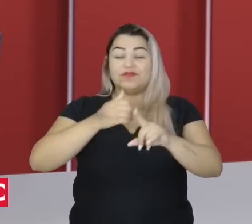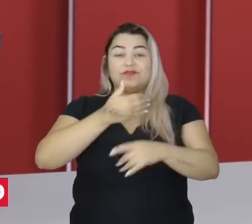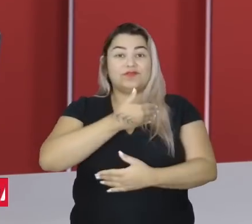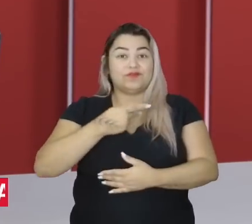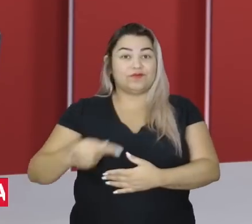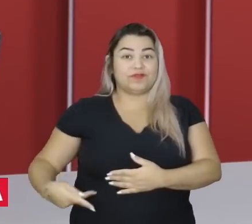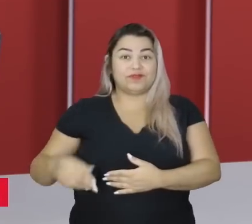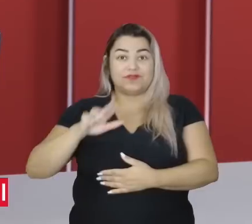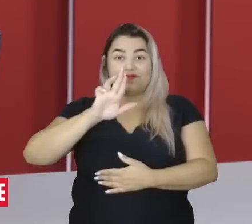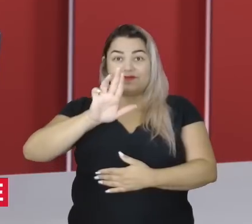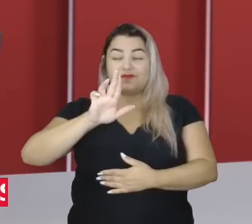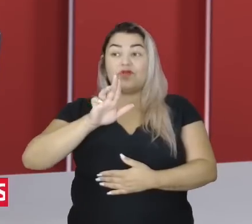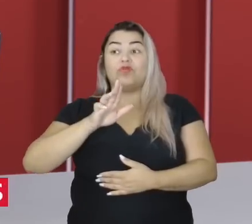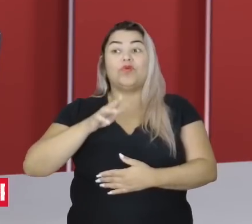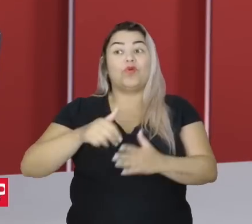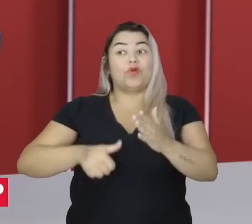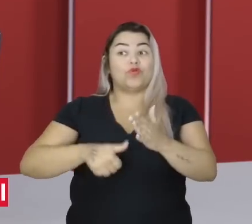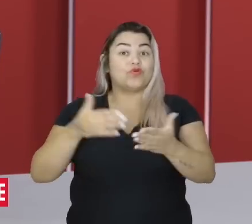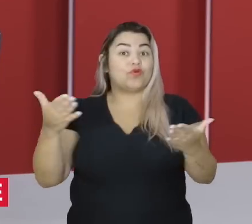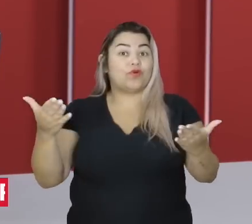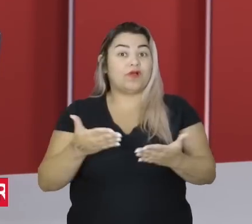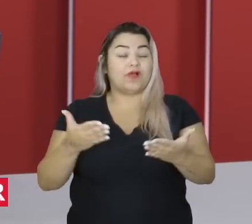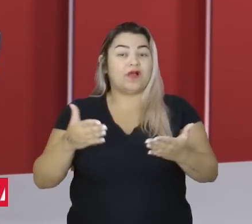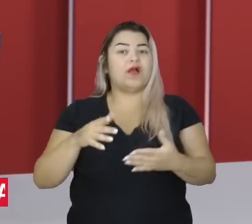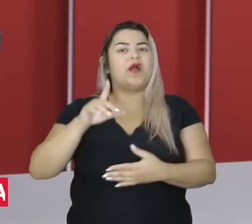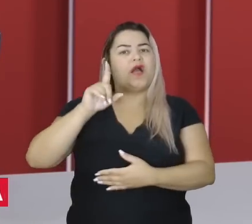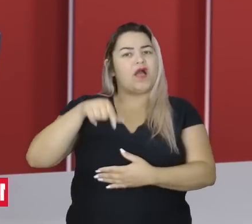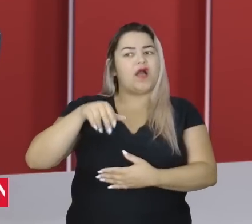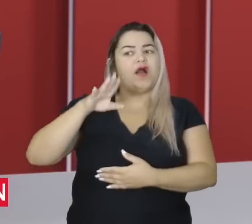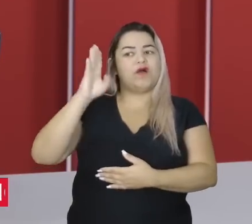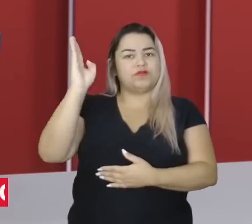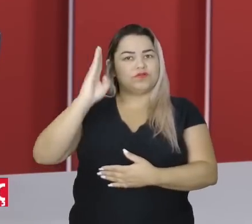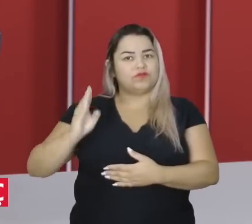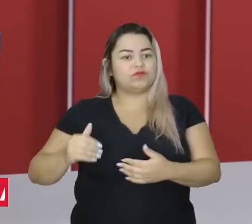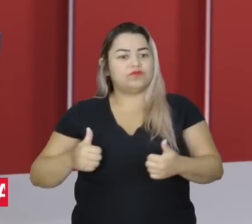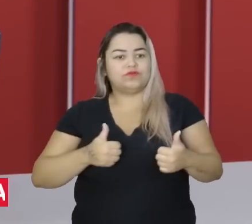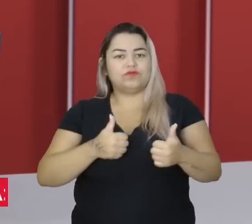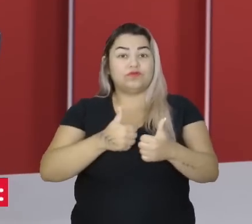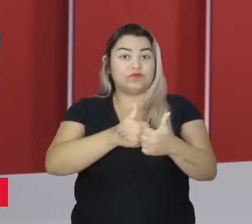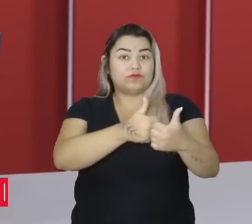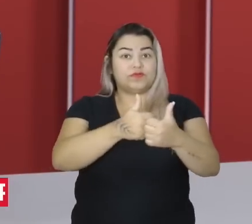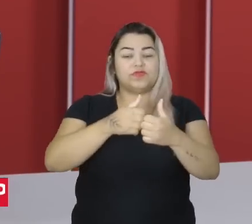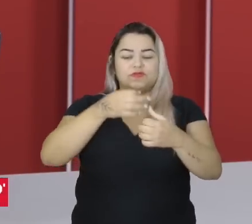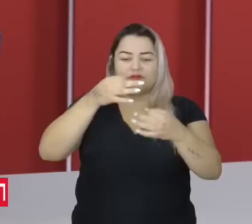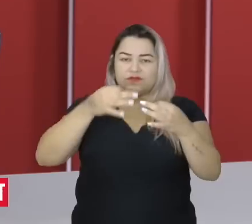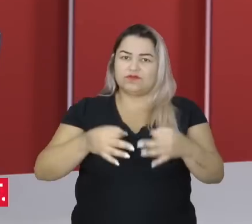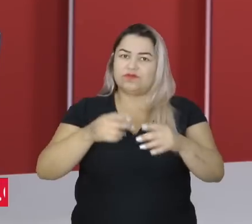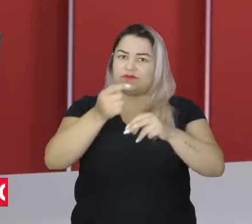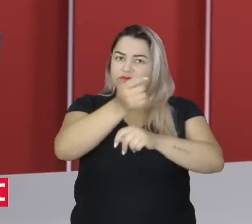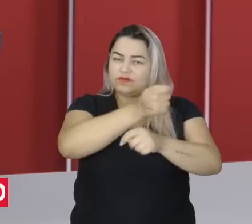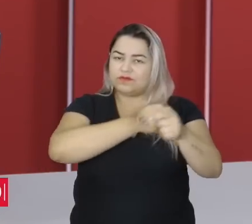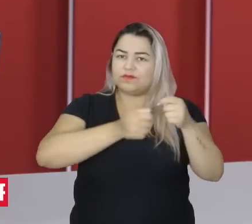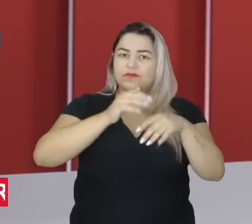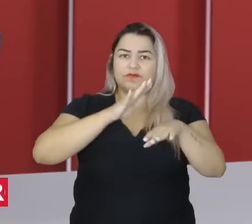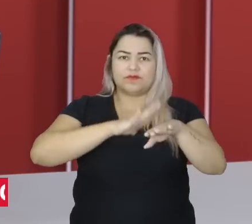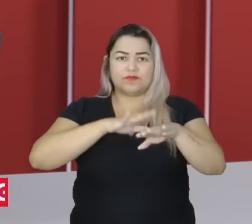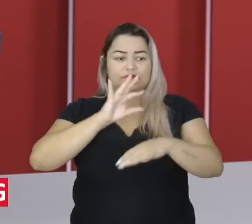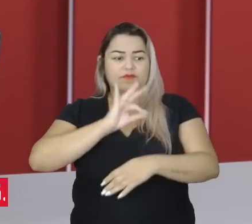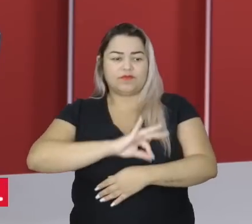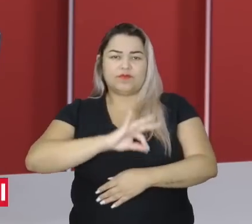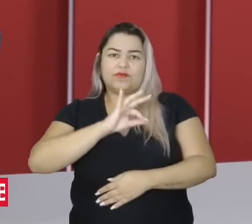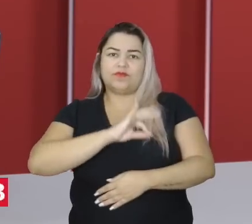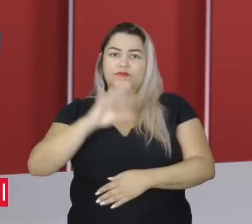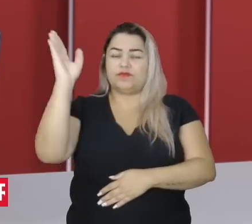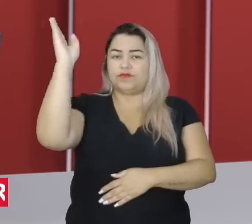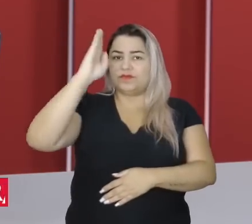Lula. No episódio de hoje da série É o Brasil no Rumo Certo, vamos tratar de economia com mais renda para os brasileiros e para